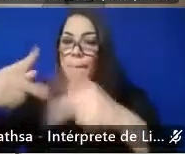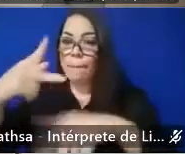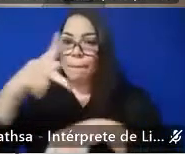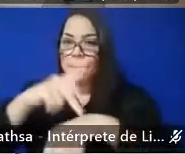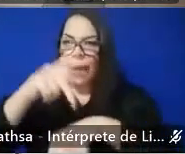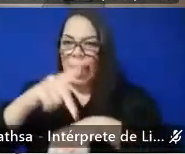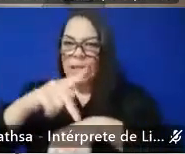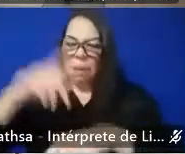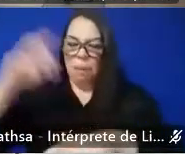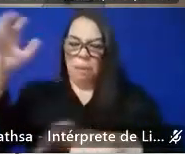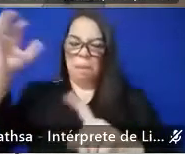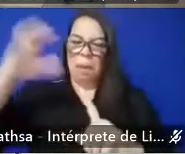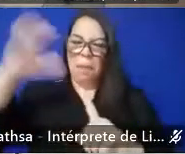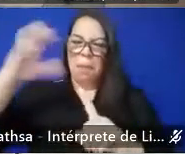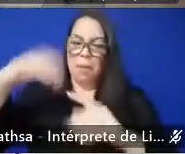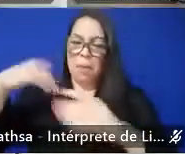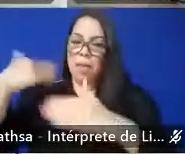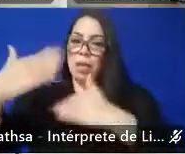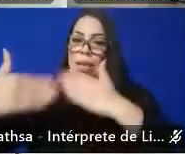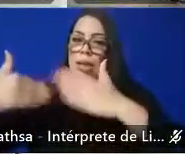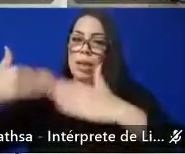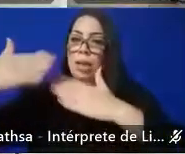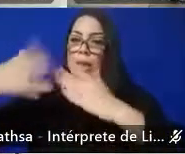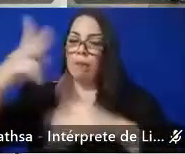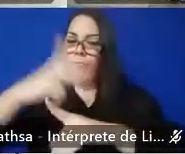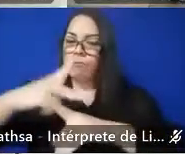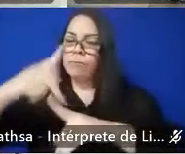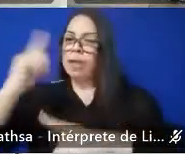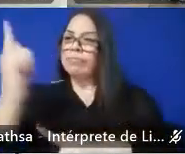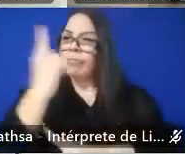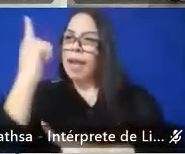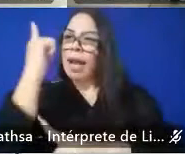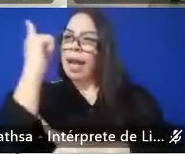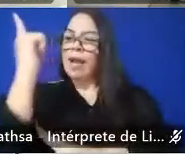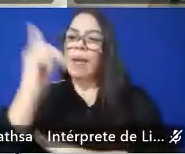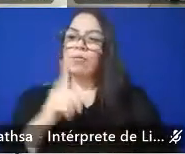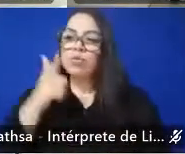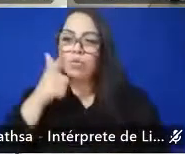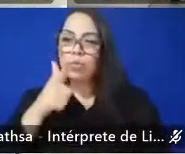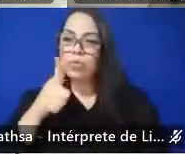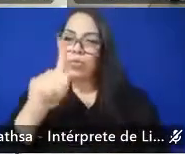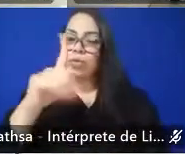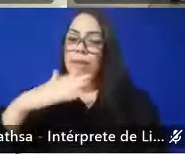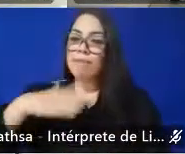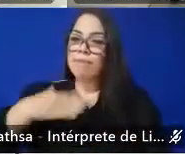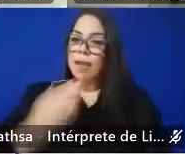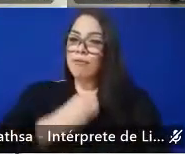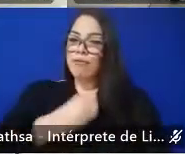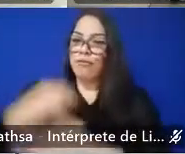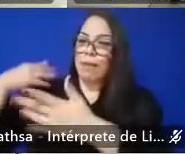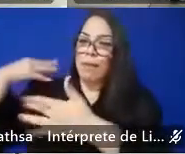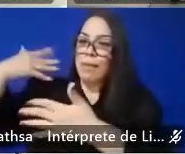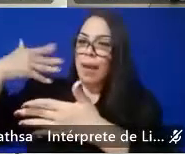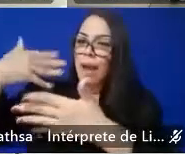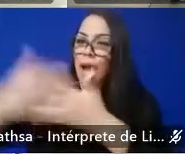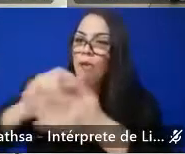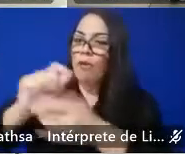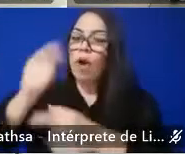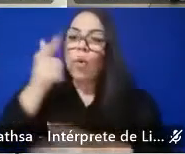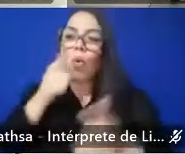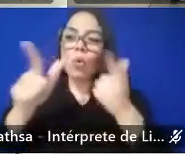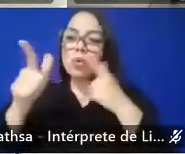levantei uma escada muito alta e no alto subir minha trajetória se deu quebrando pedras e plantando